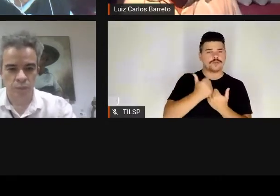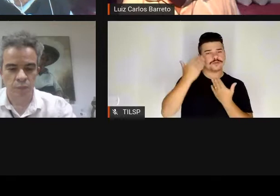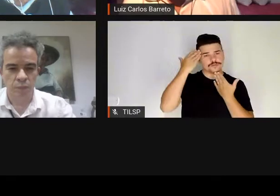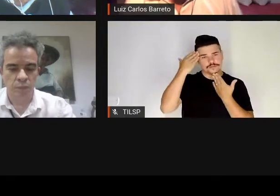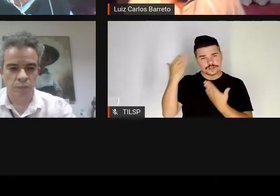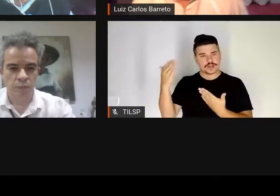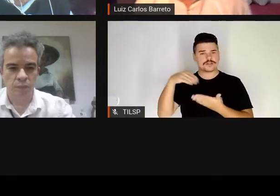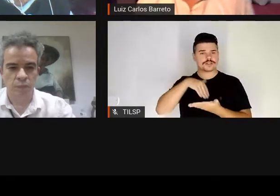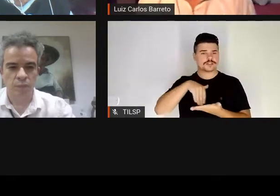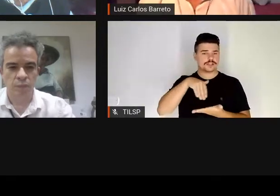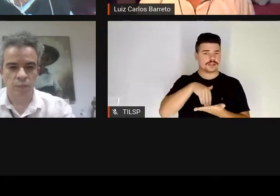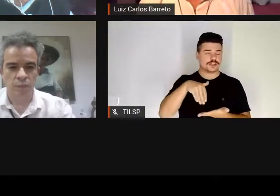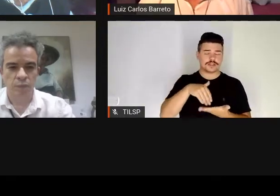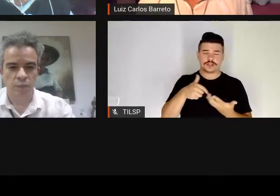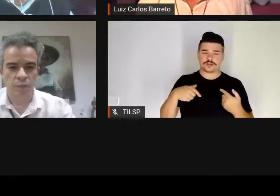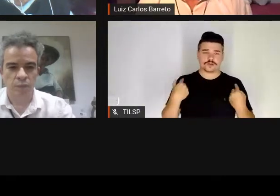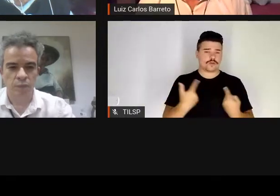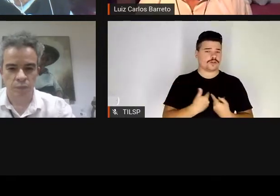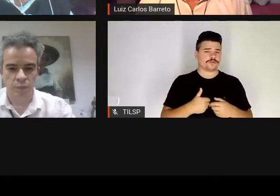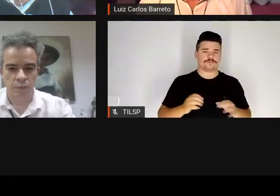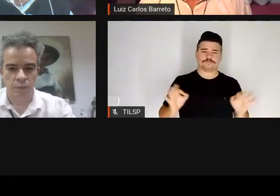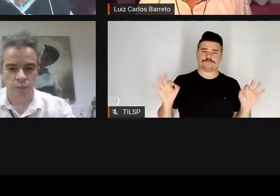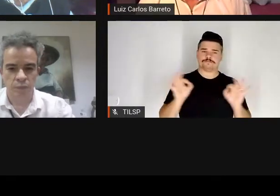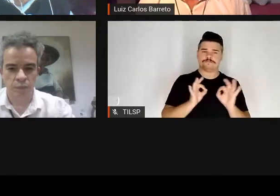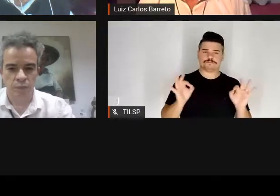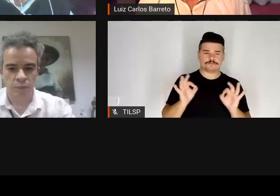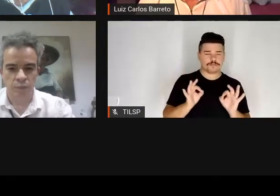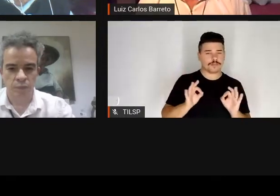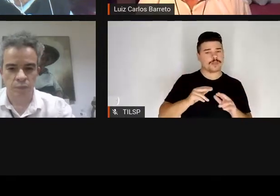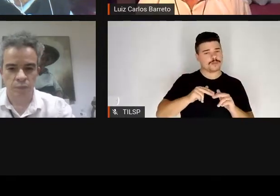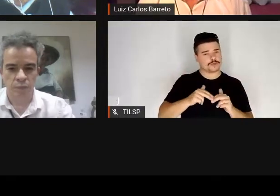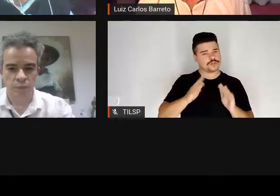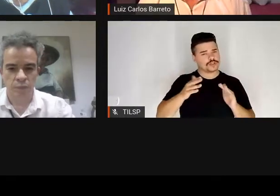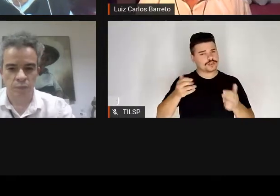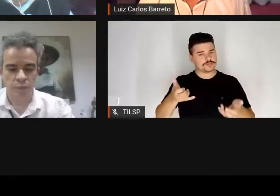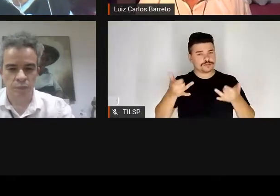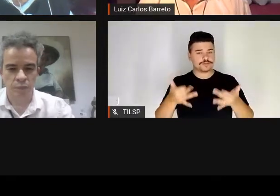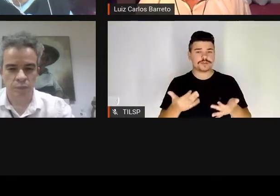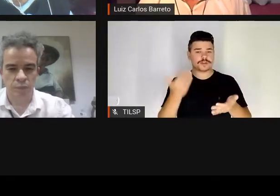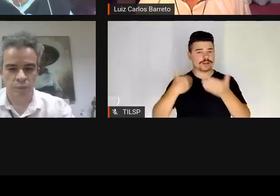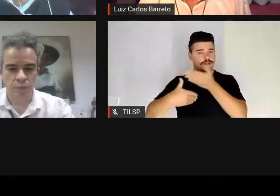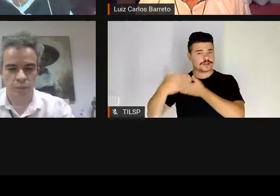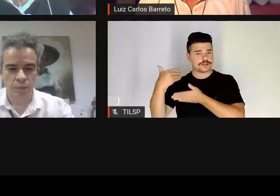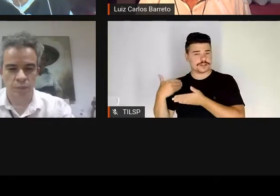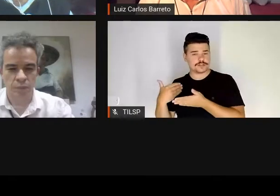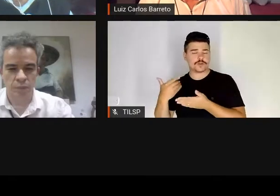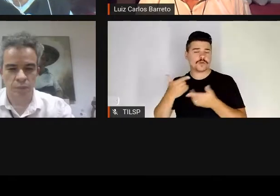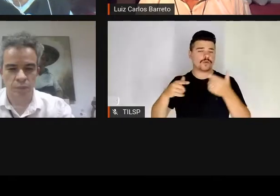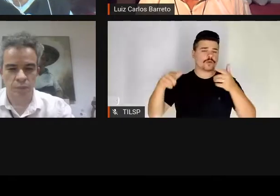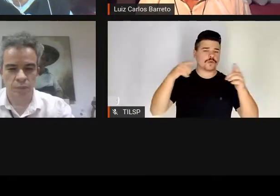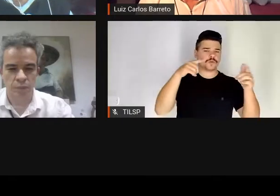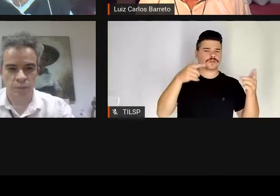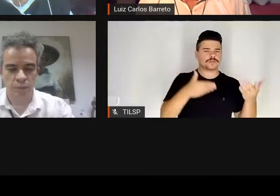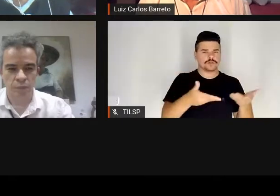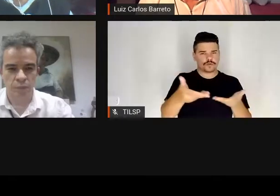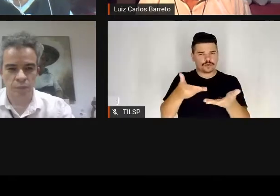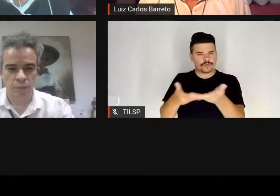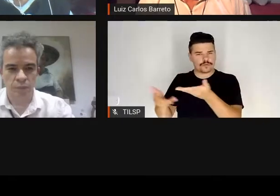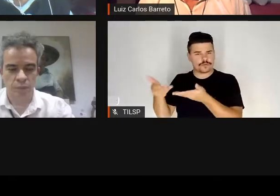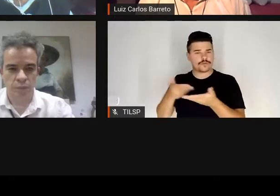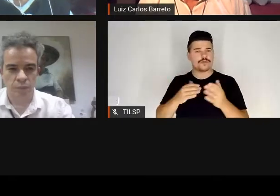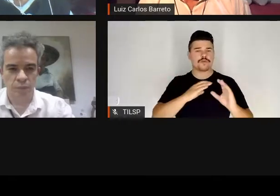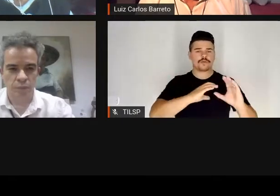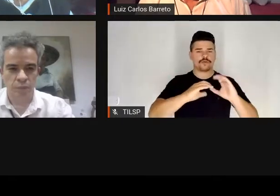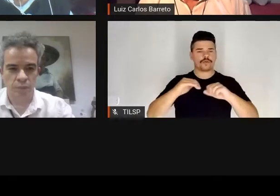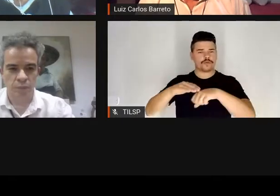não teríamos realizado e que, como já mencionei anteriormente em outras conversas, para nós,